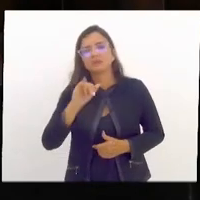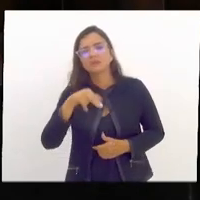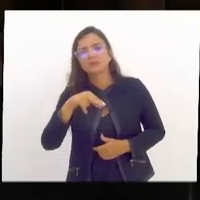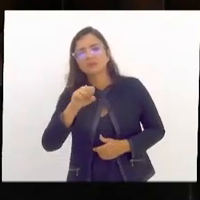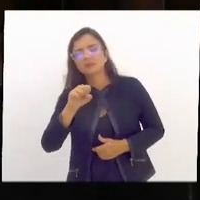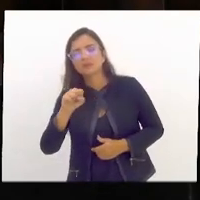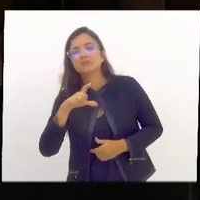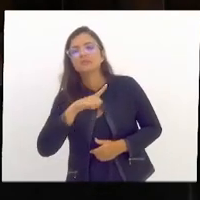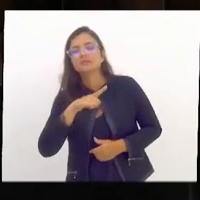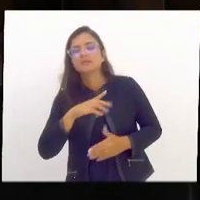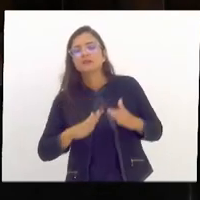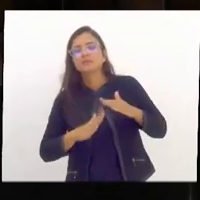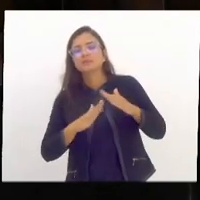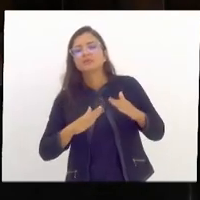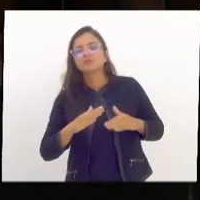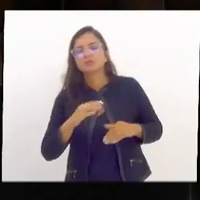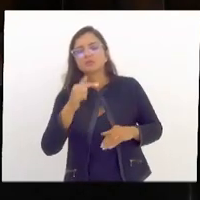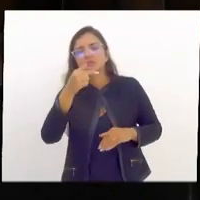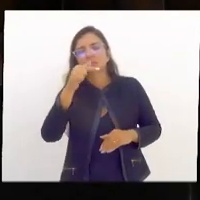de